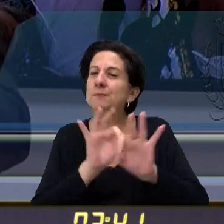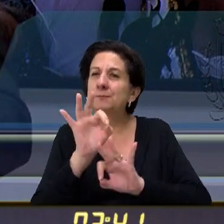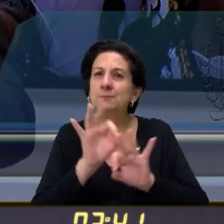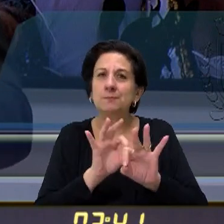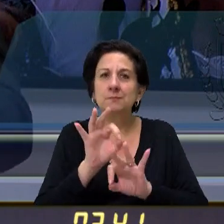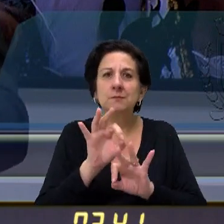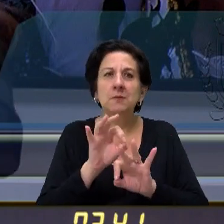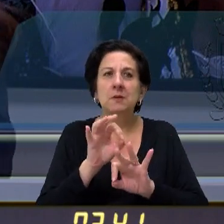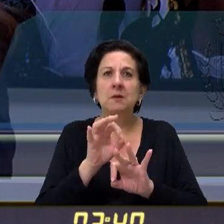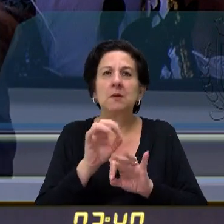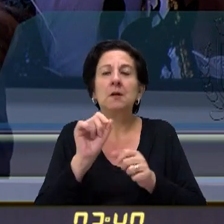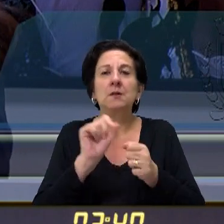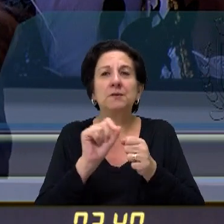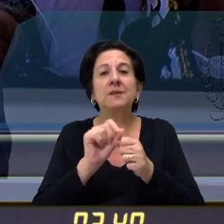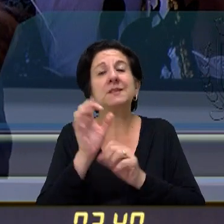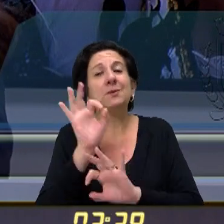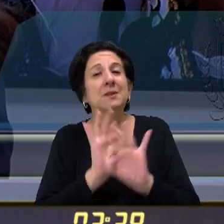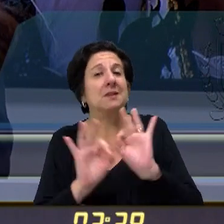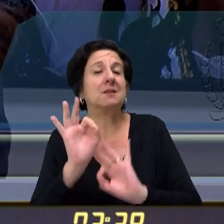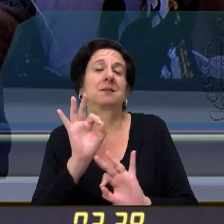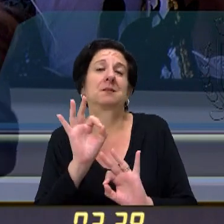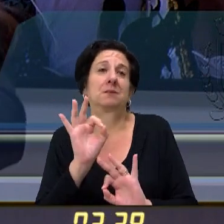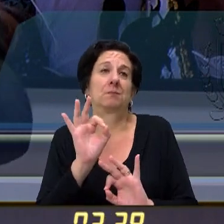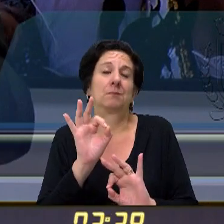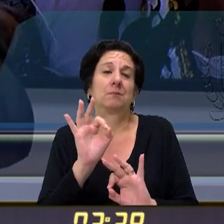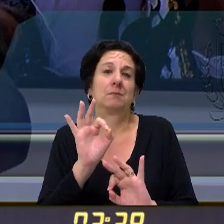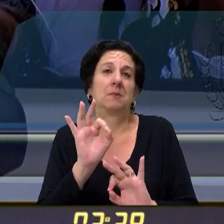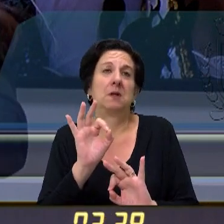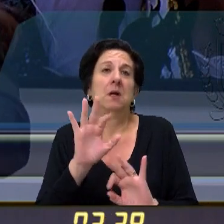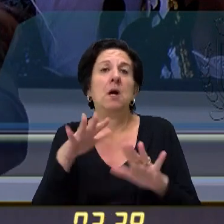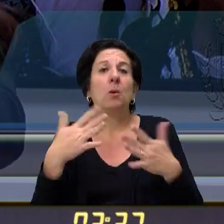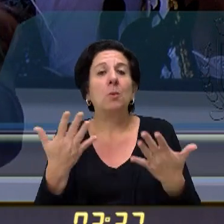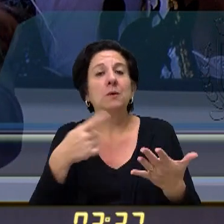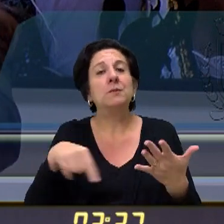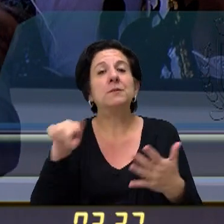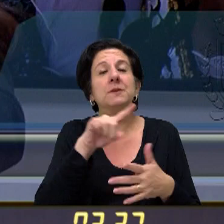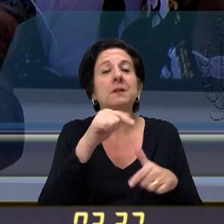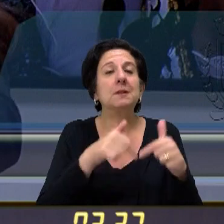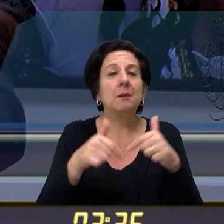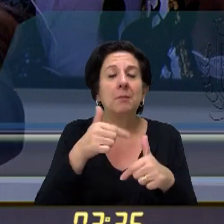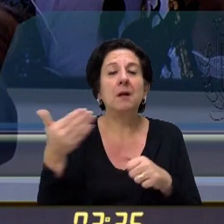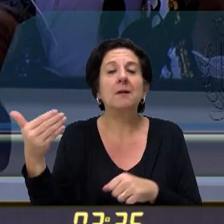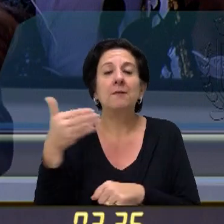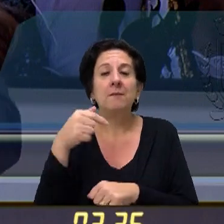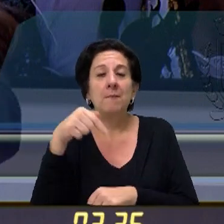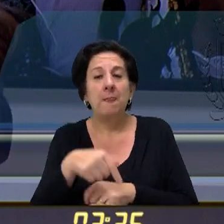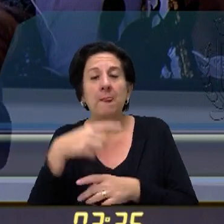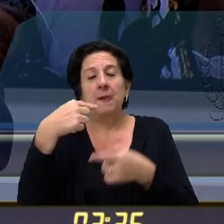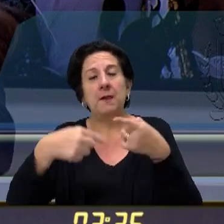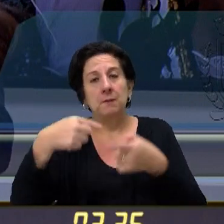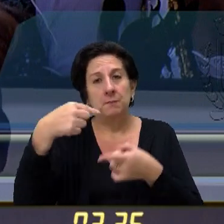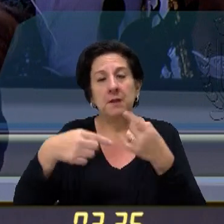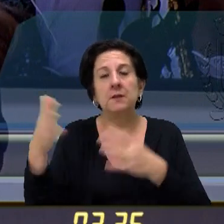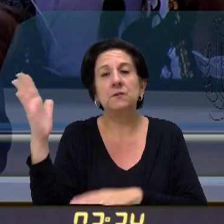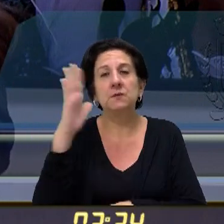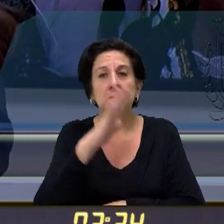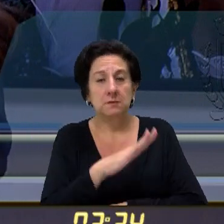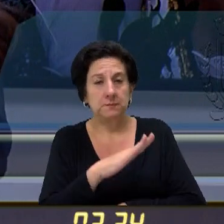vez justamente de fazer organização. Então, quando vocês trabalham, vêm aqui fazer esse debate e